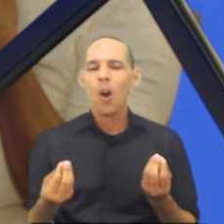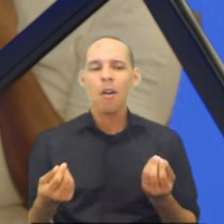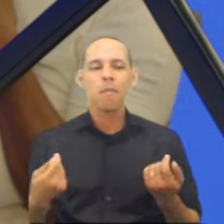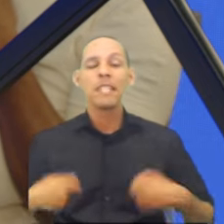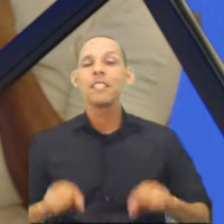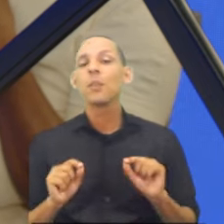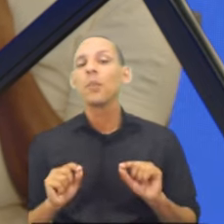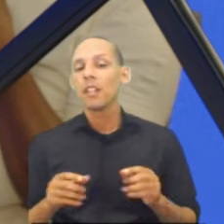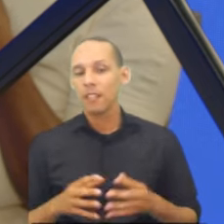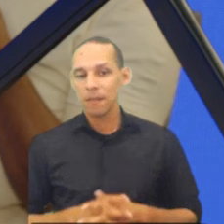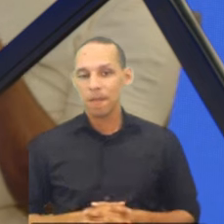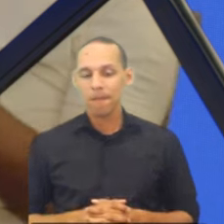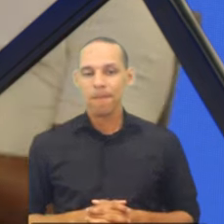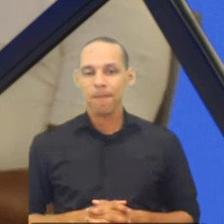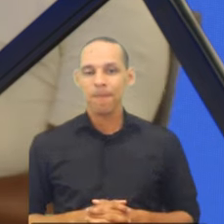ambiente